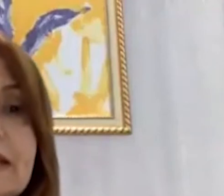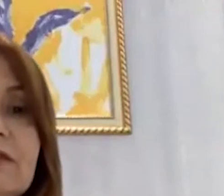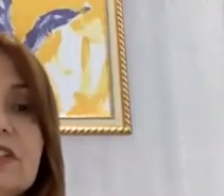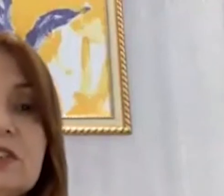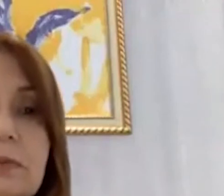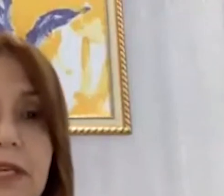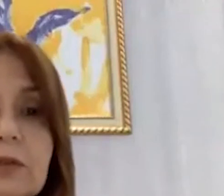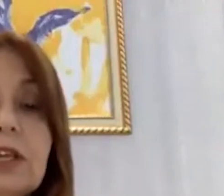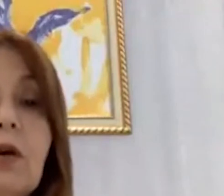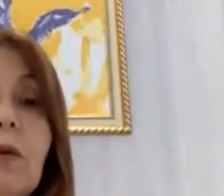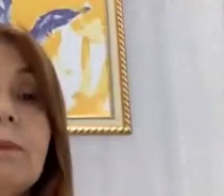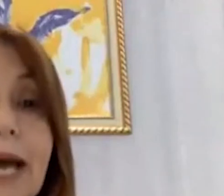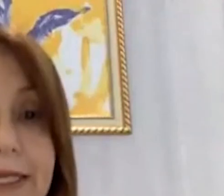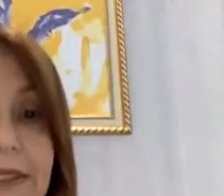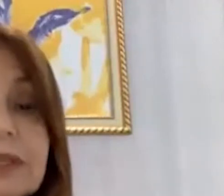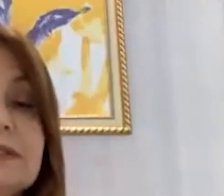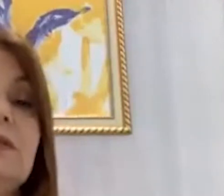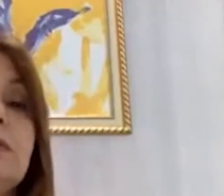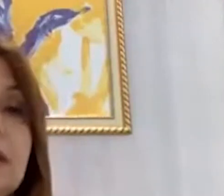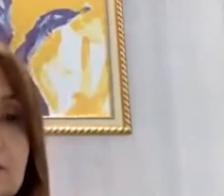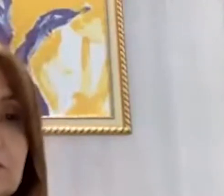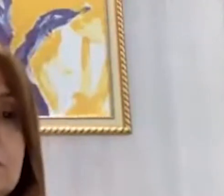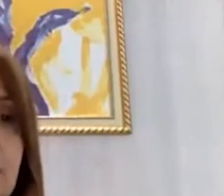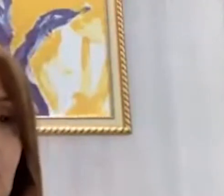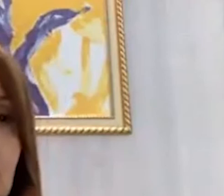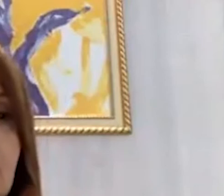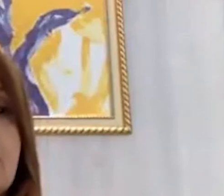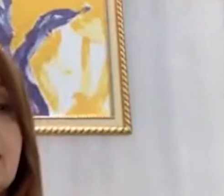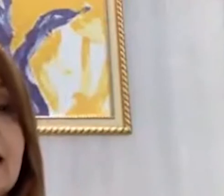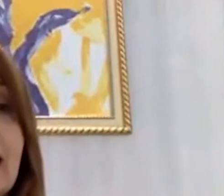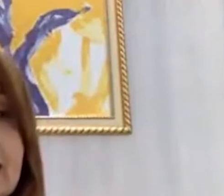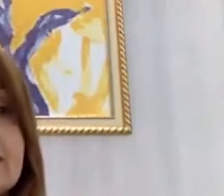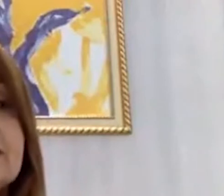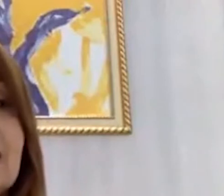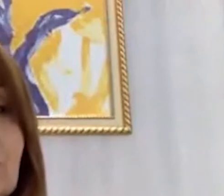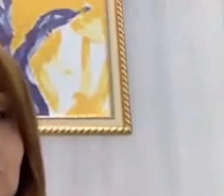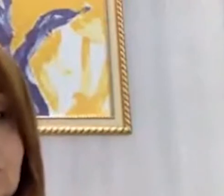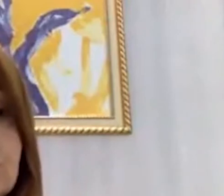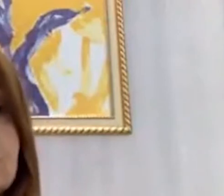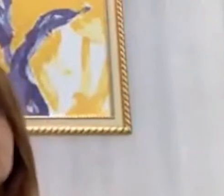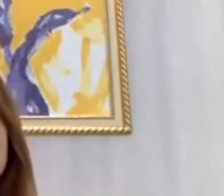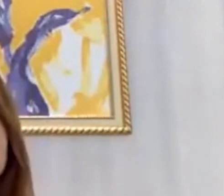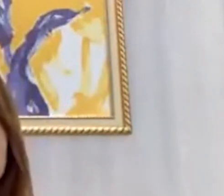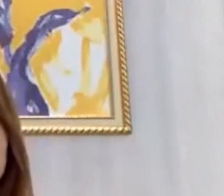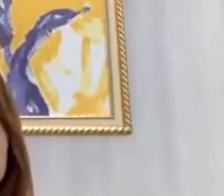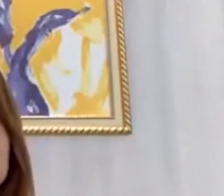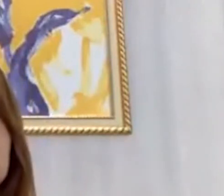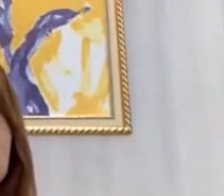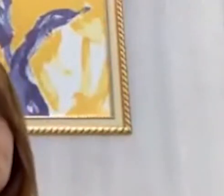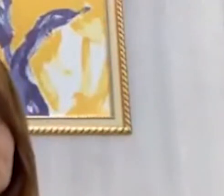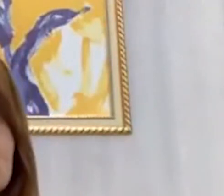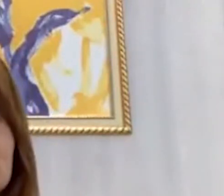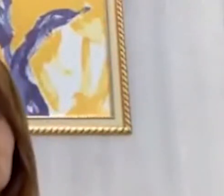para ter investimento que combatam a desigualdade social. E é na área da saúde que a gente vê